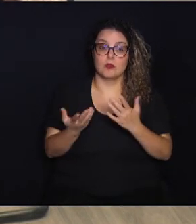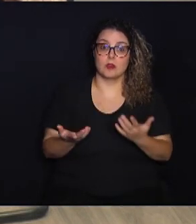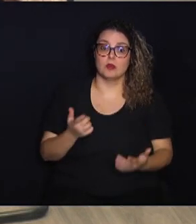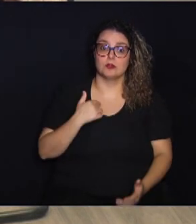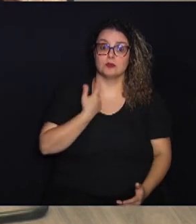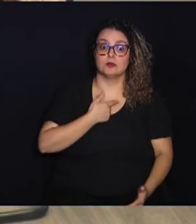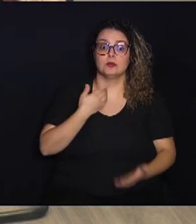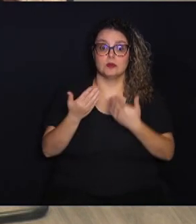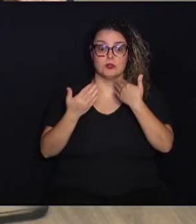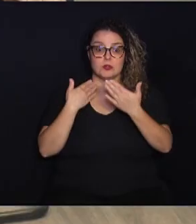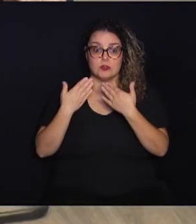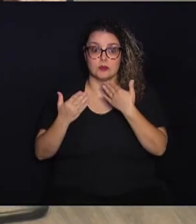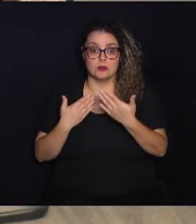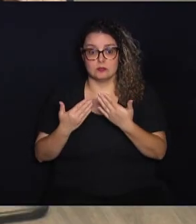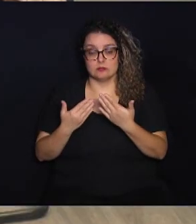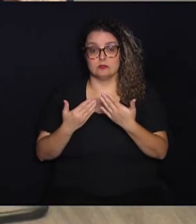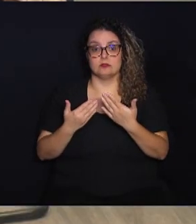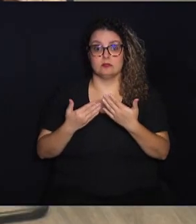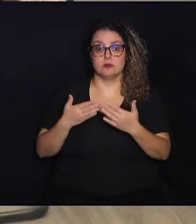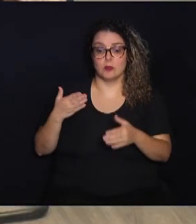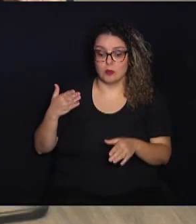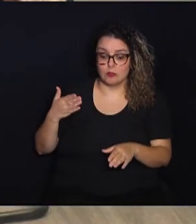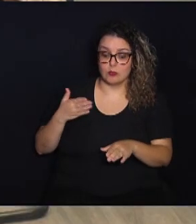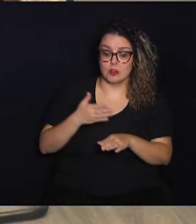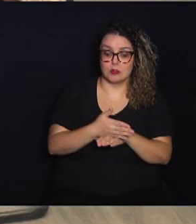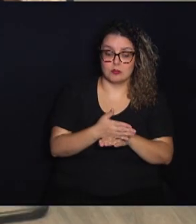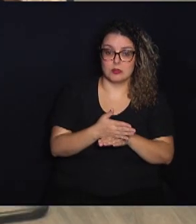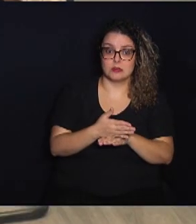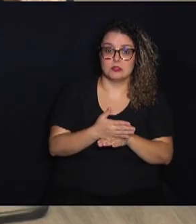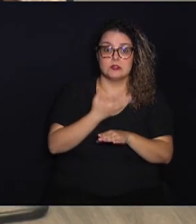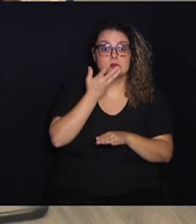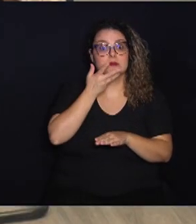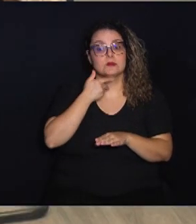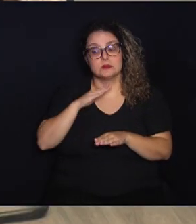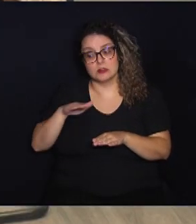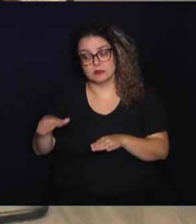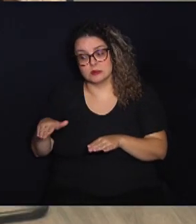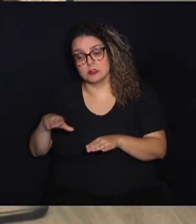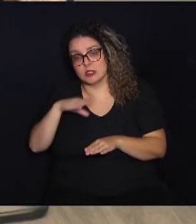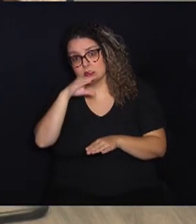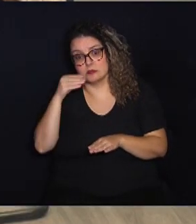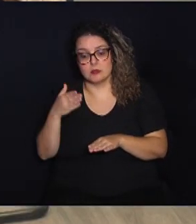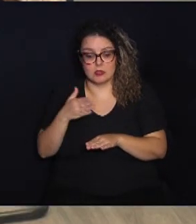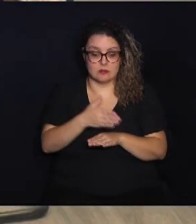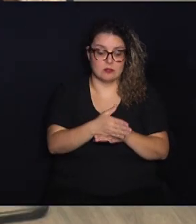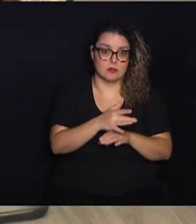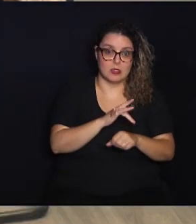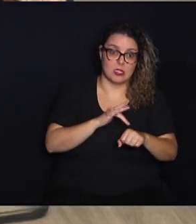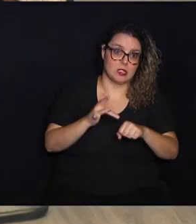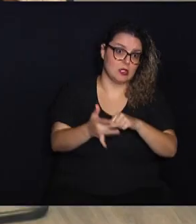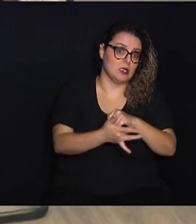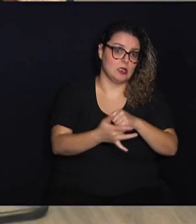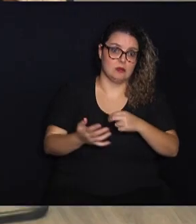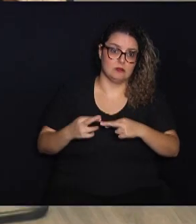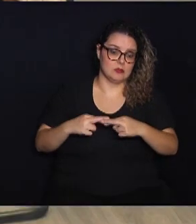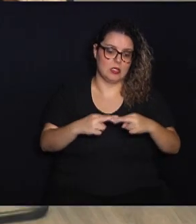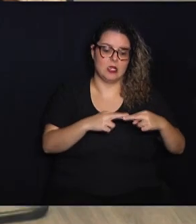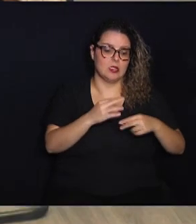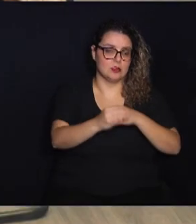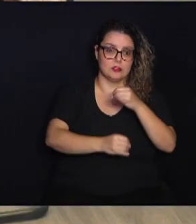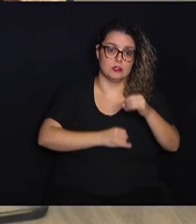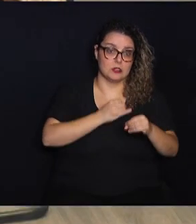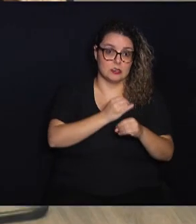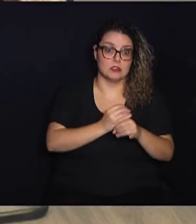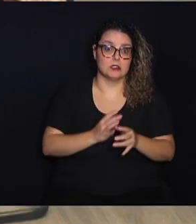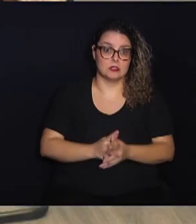estamos falando sobre o acesso, né, das crianças na rede social, na internet em